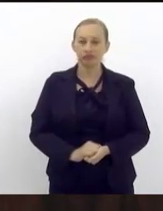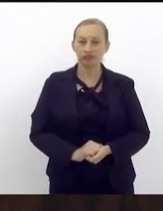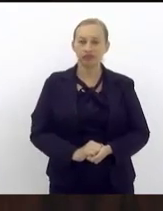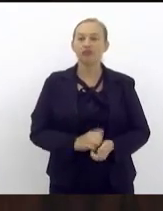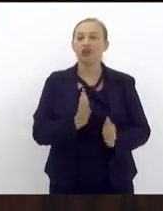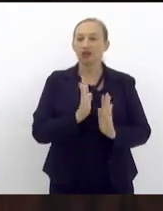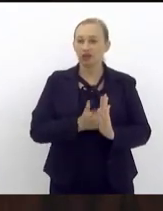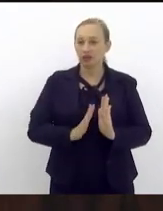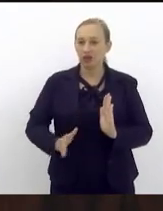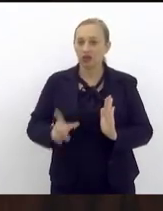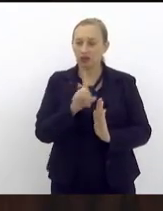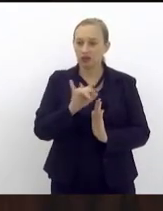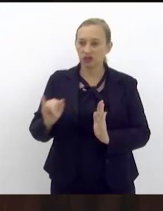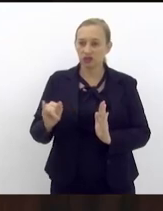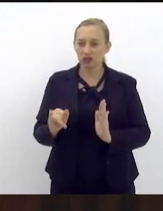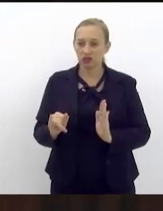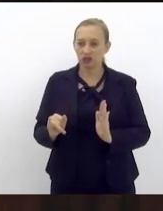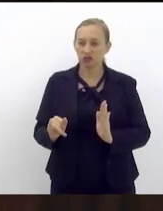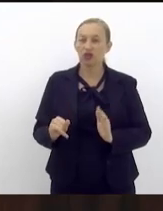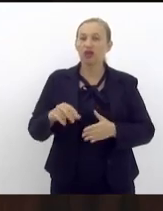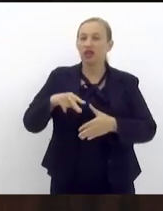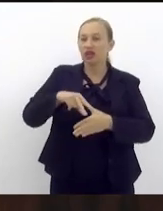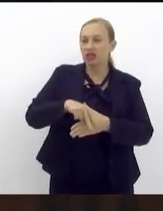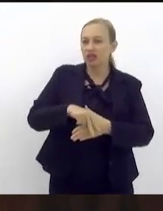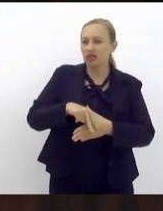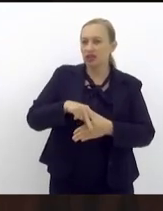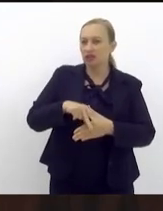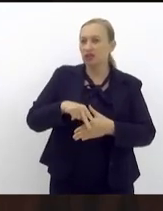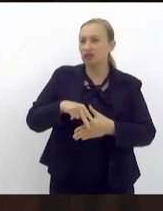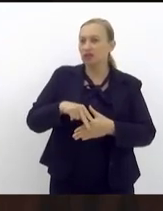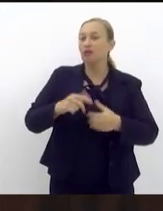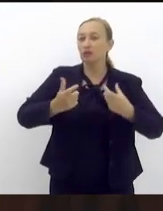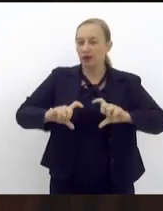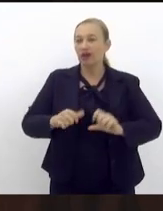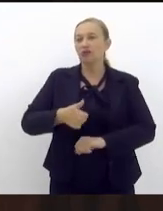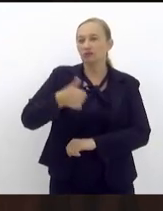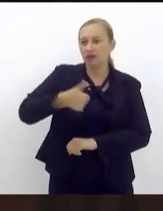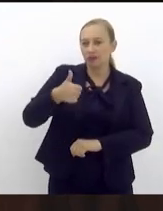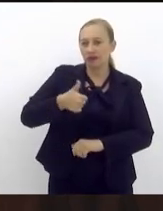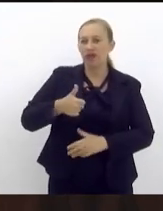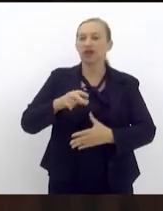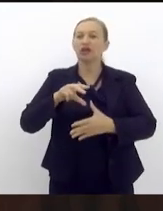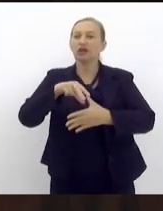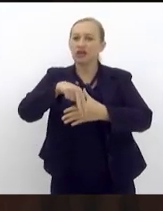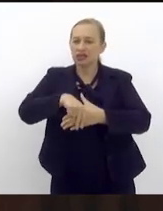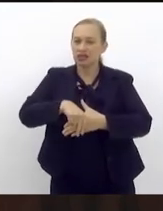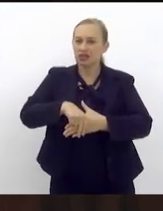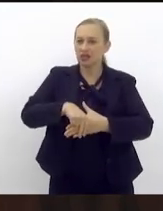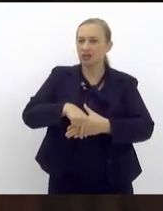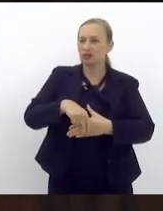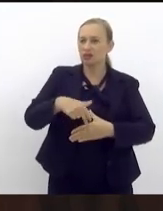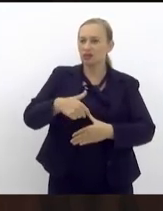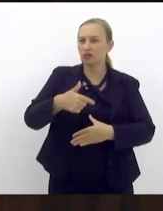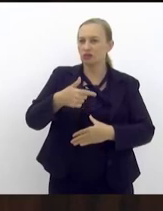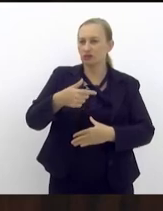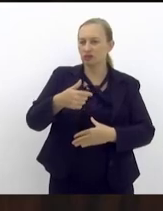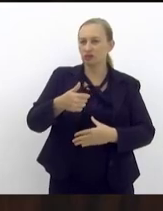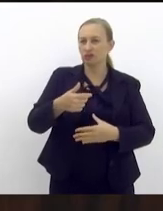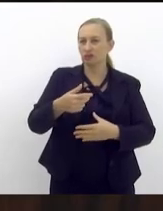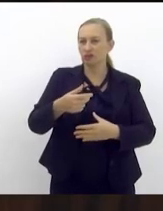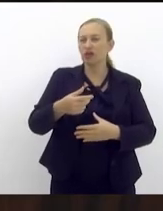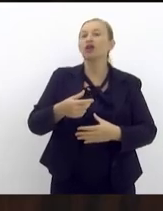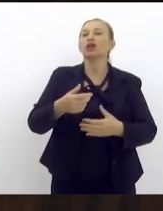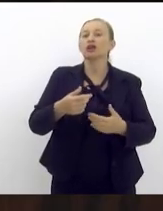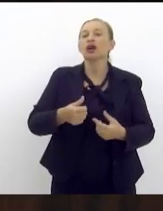incluídos na ordem do dia de acordo com o inciso parágrafo né parágrafo 1º do artigo 47 do regime interno entre